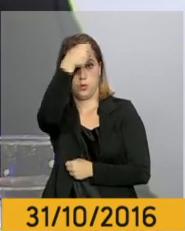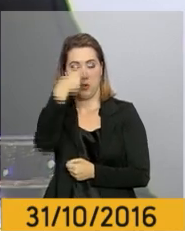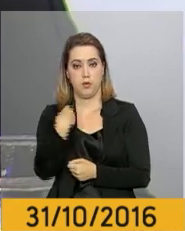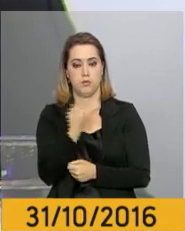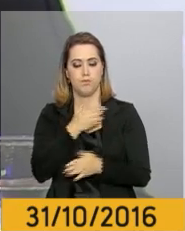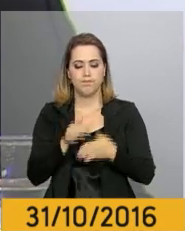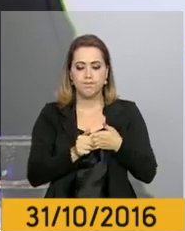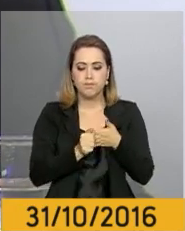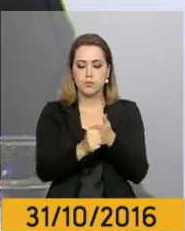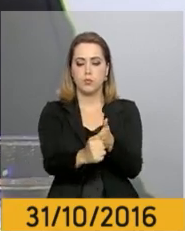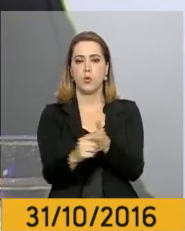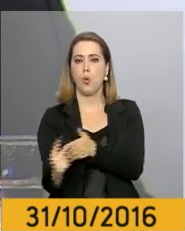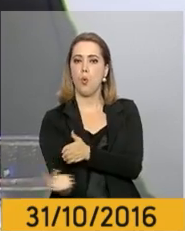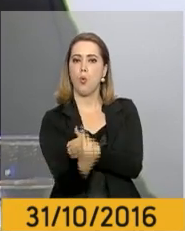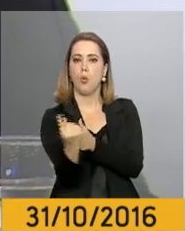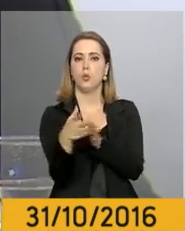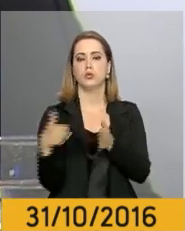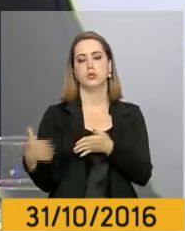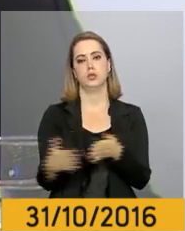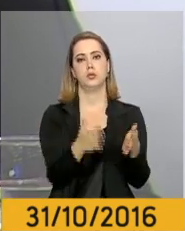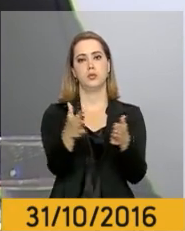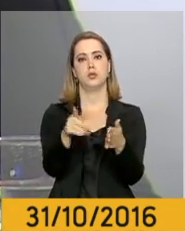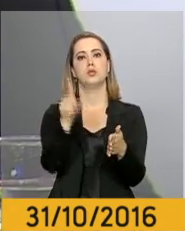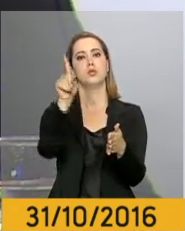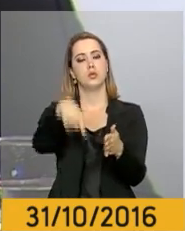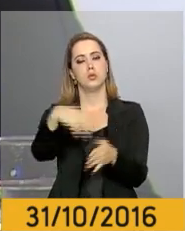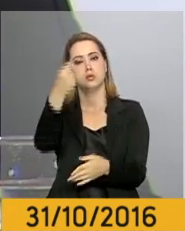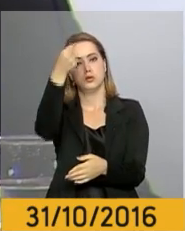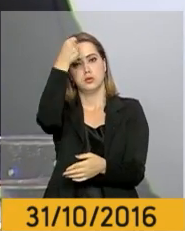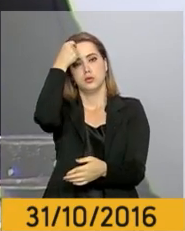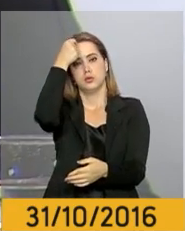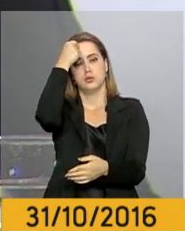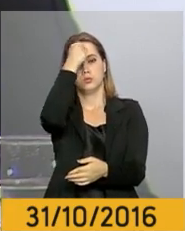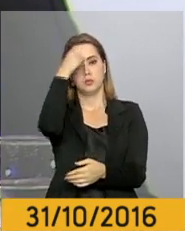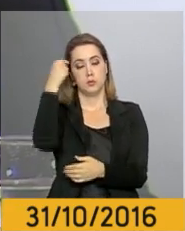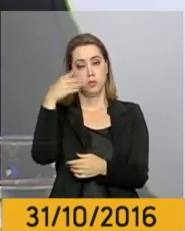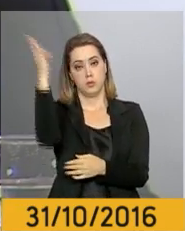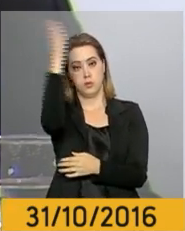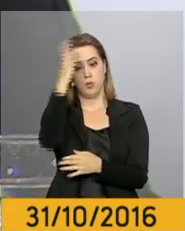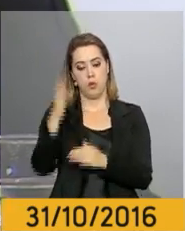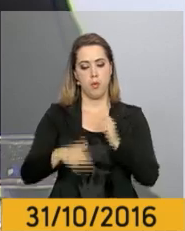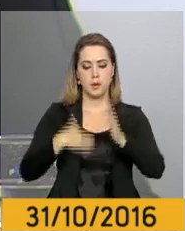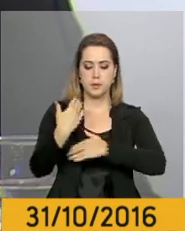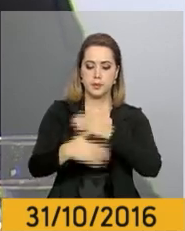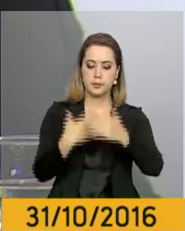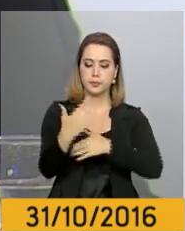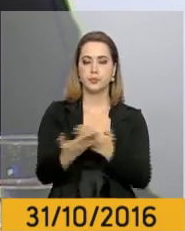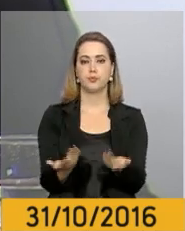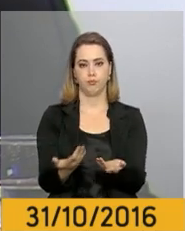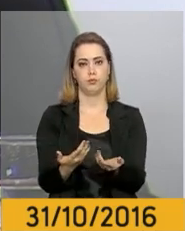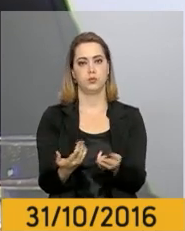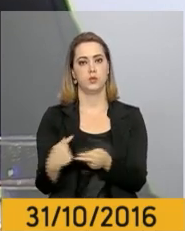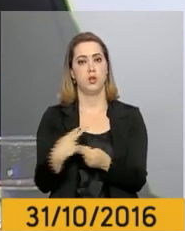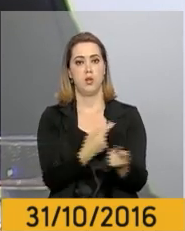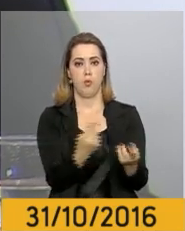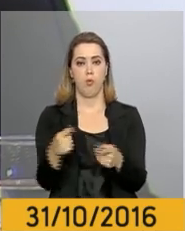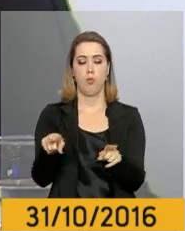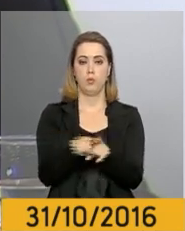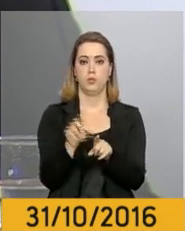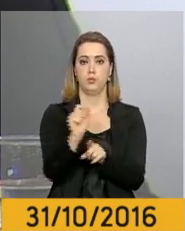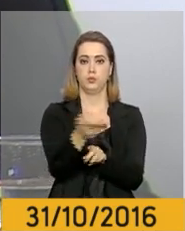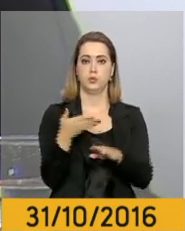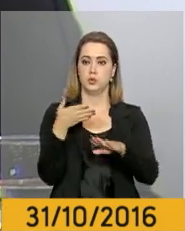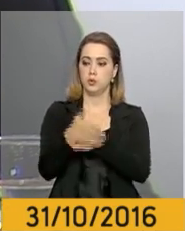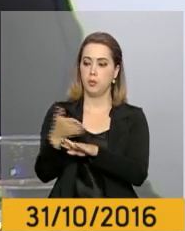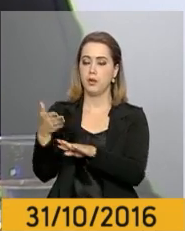rumo a destinos comuns Este é o espírito com que o Brasil progride e ao Espírito com que ele participe